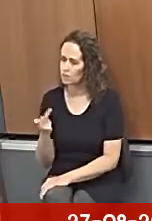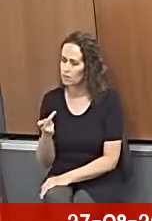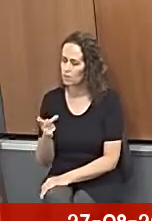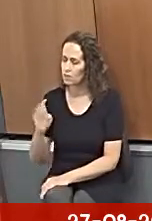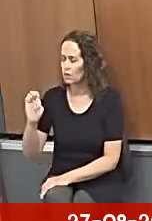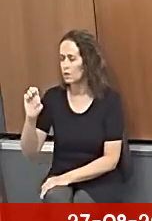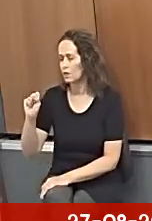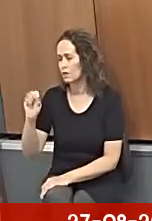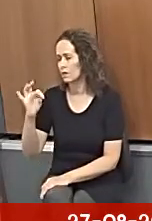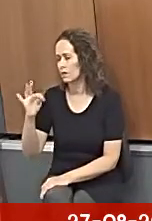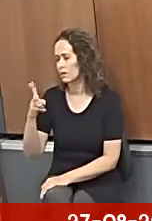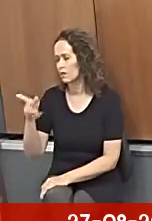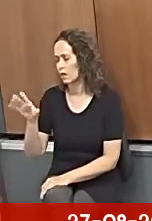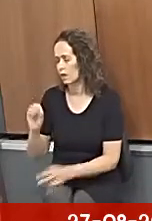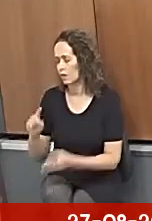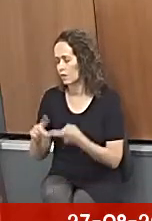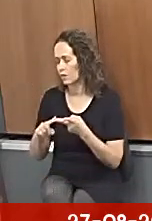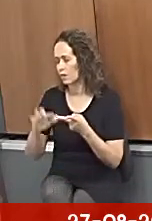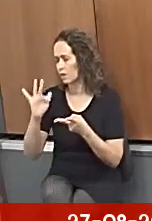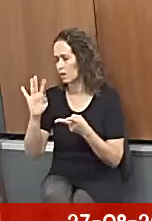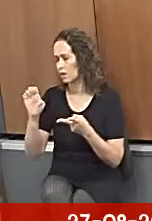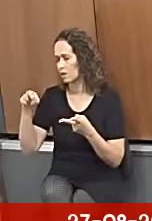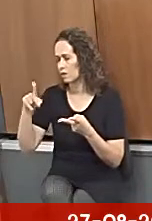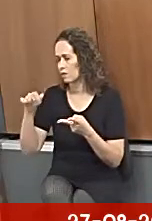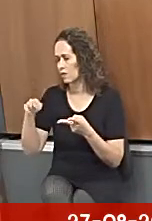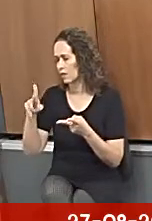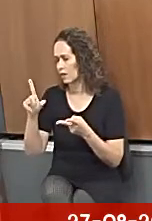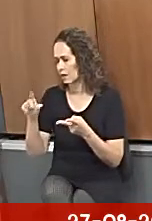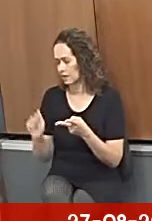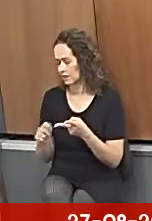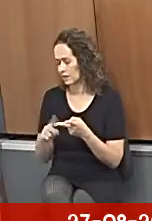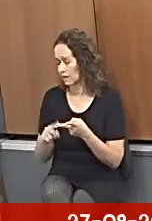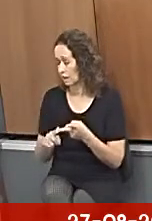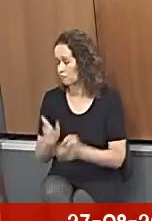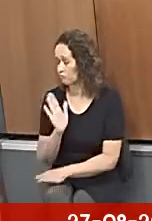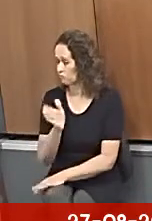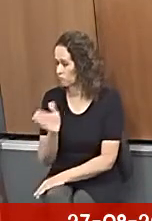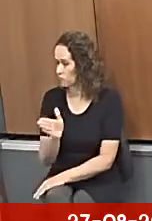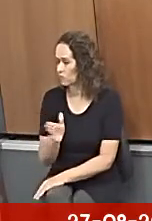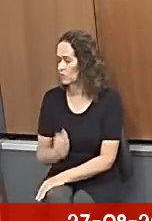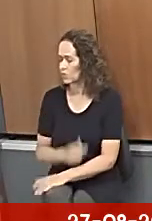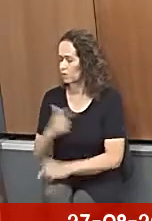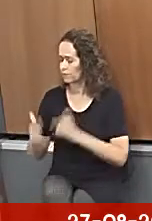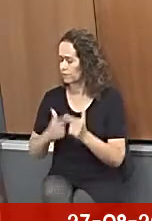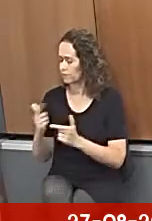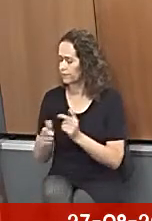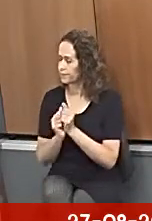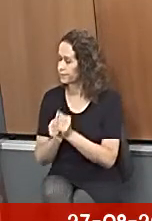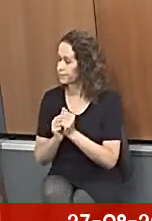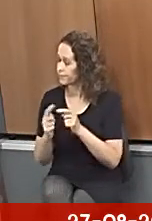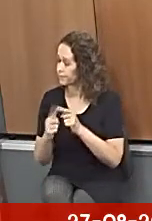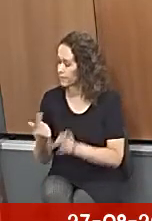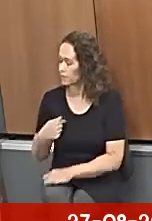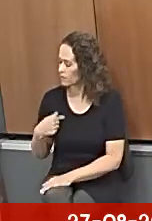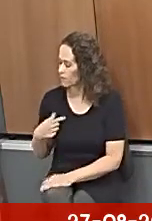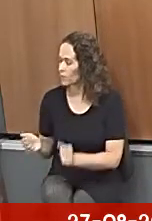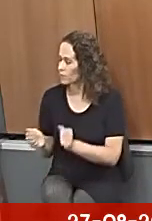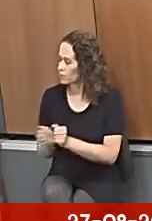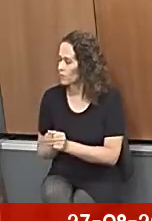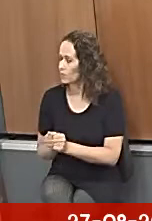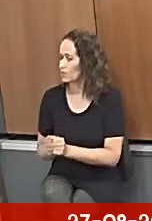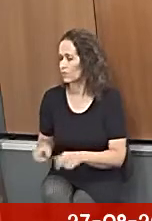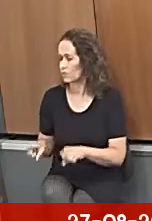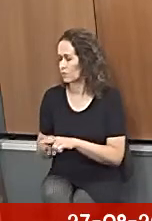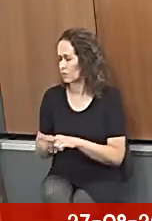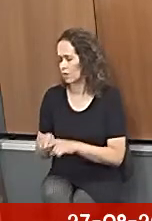doutor fernando que já participaram aqui que a gente conversa da mesma forma de atuar de forma nisso né mas eu posso atuar nessa nessa fase de